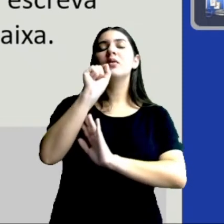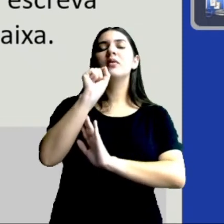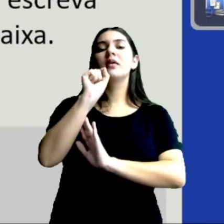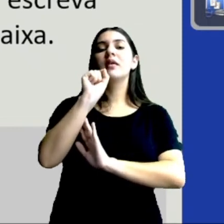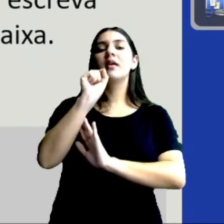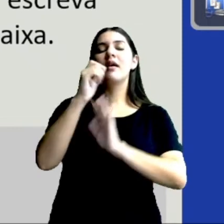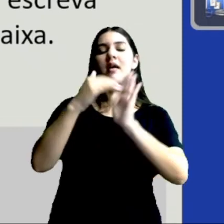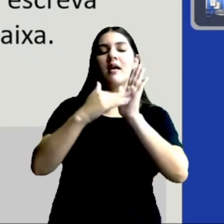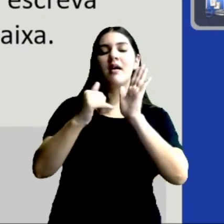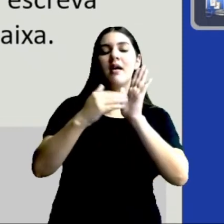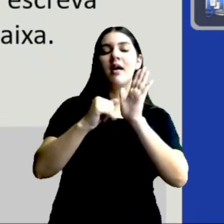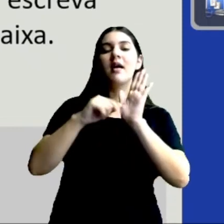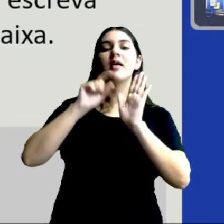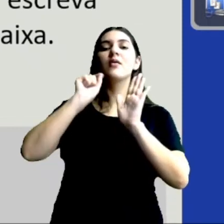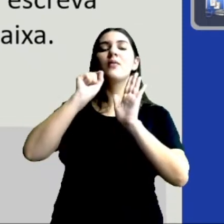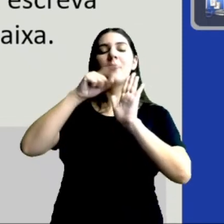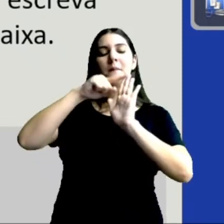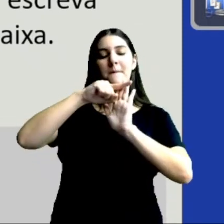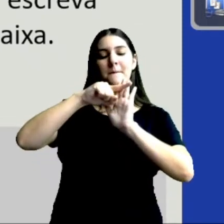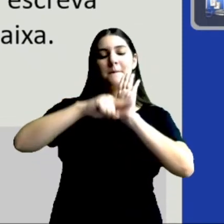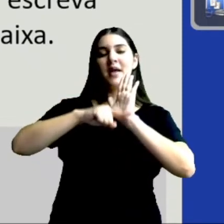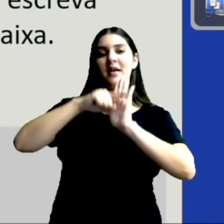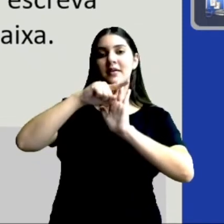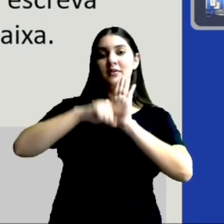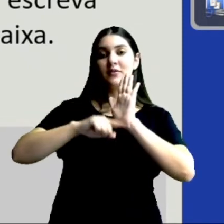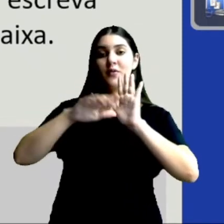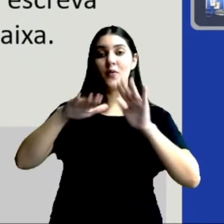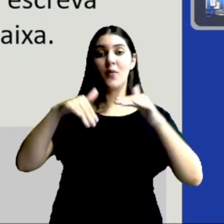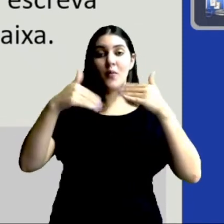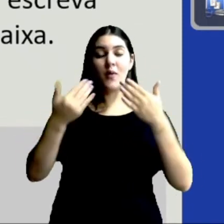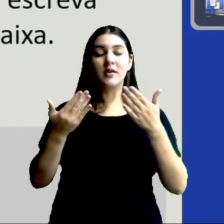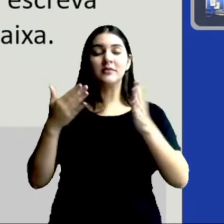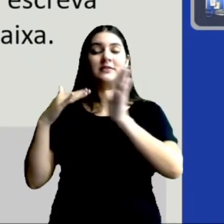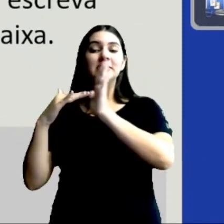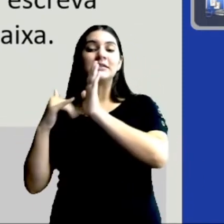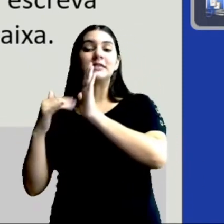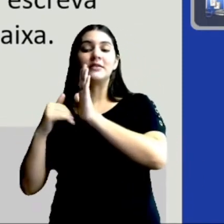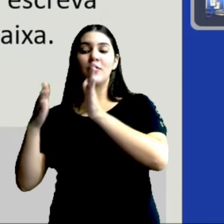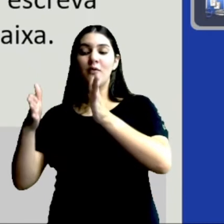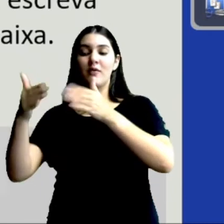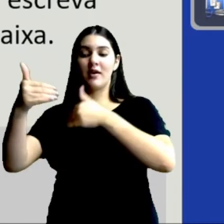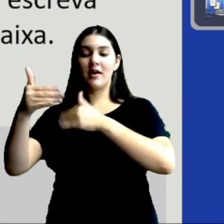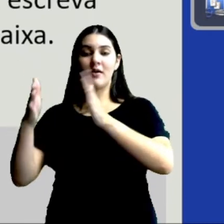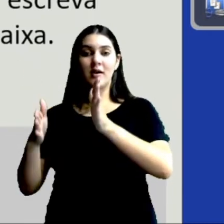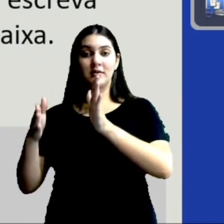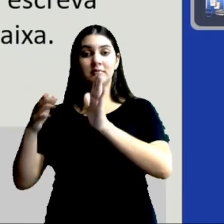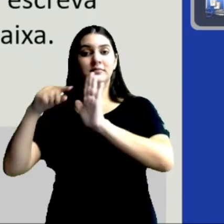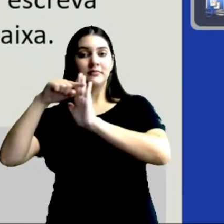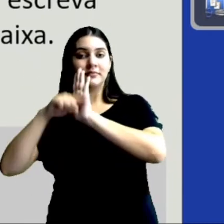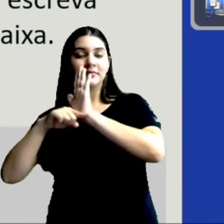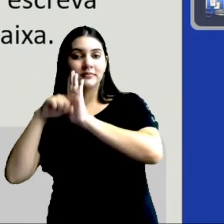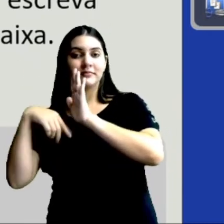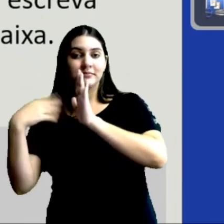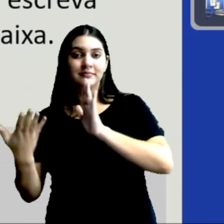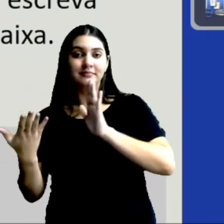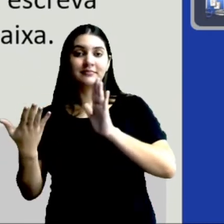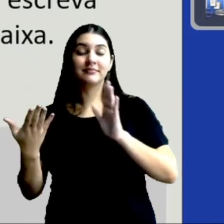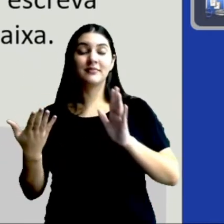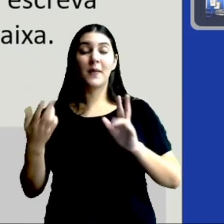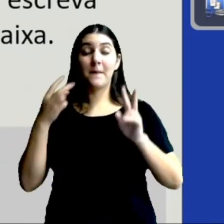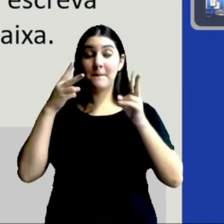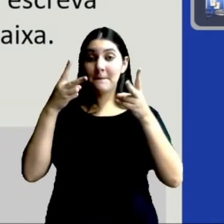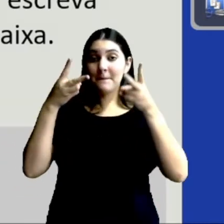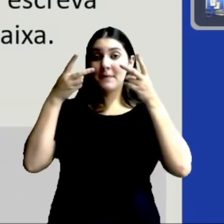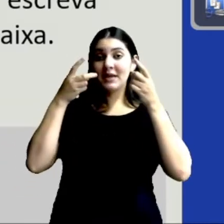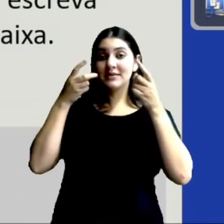Não é subtrair? Quando você tirou 2 caixas aqui de cada lado, tirar não é subtrair? Então, olha aí